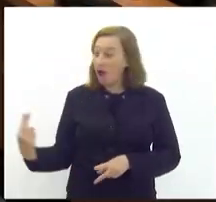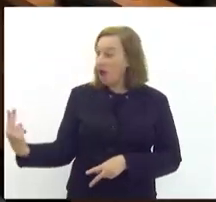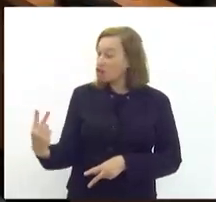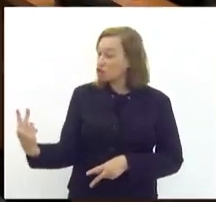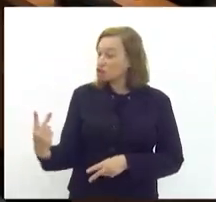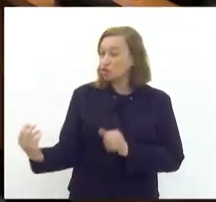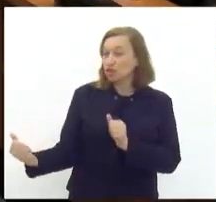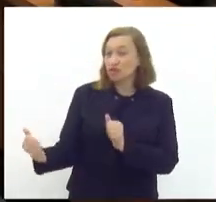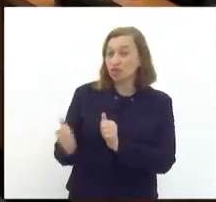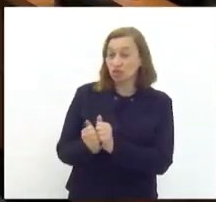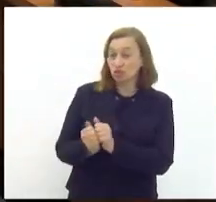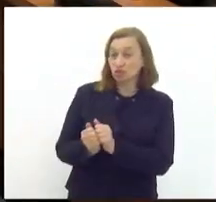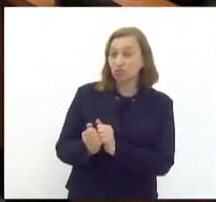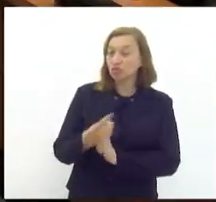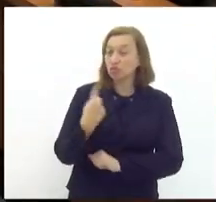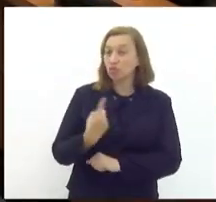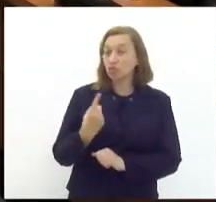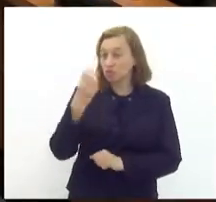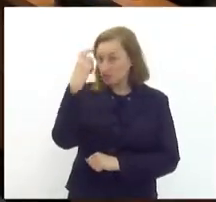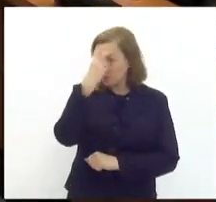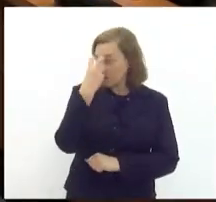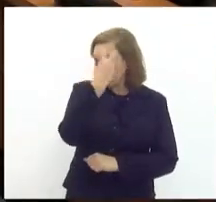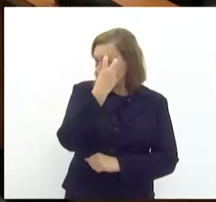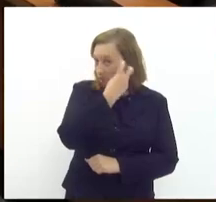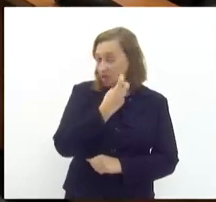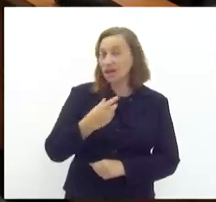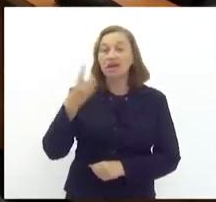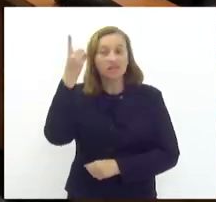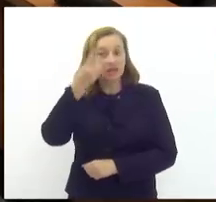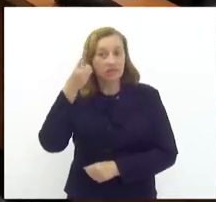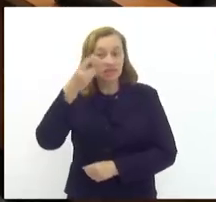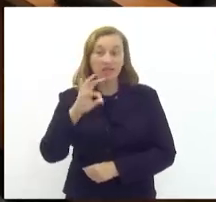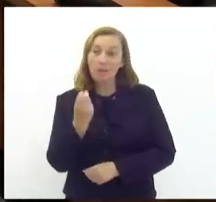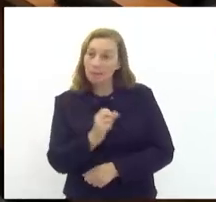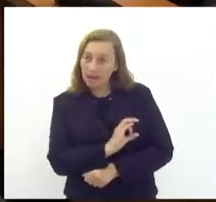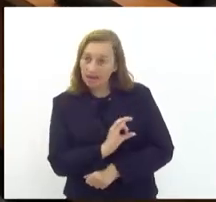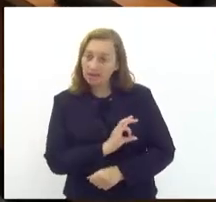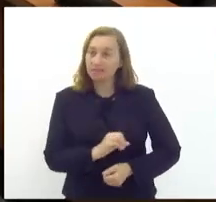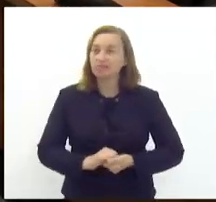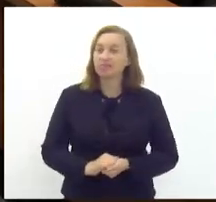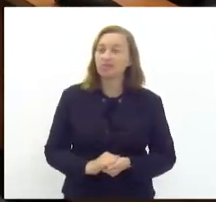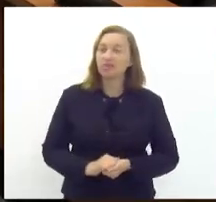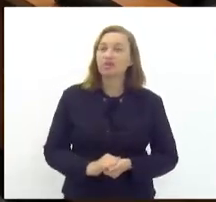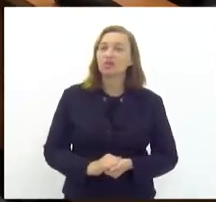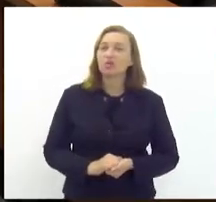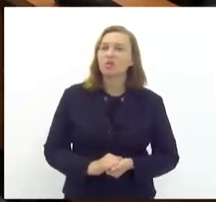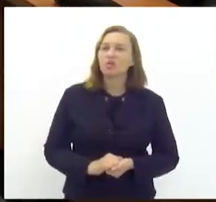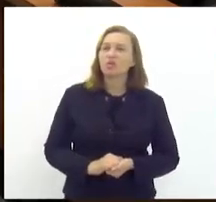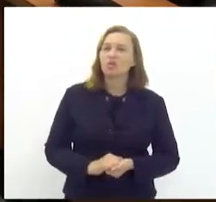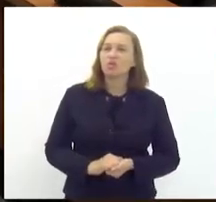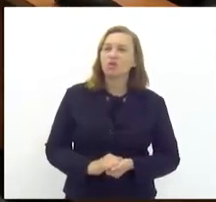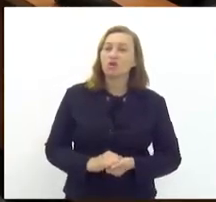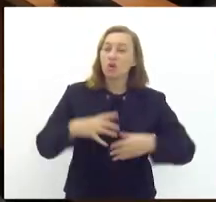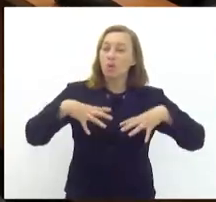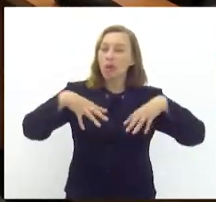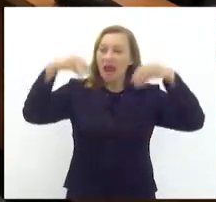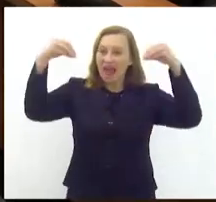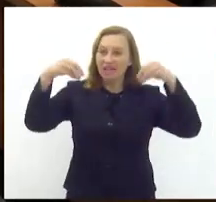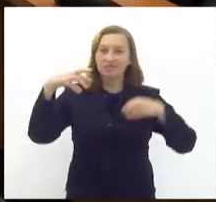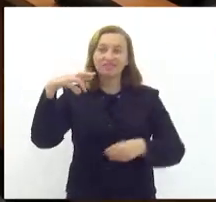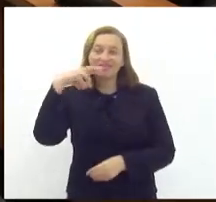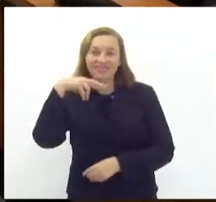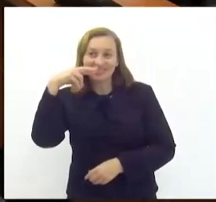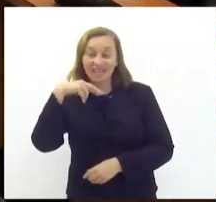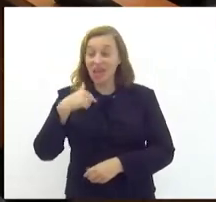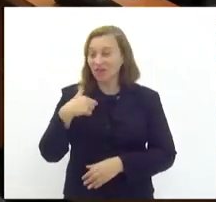estavam conosco junto com a Verônica deputada Marta o antigo nosso Palácio Tiradentes